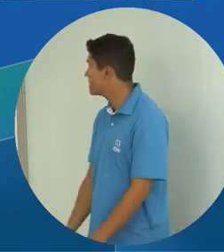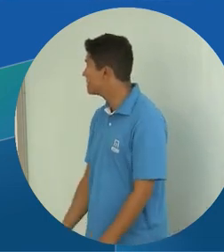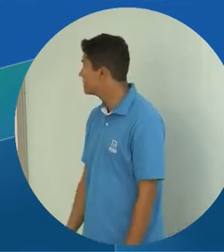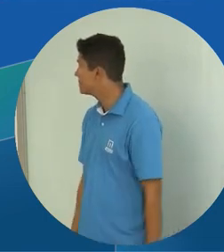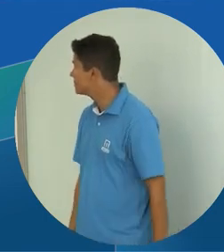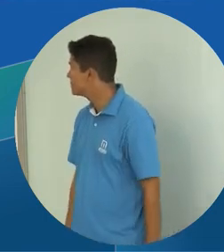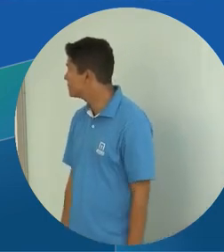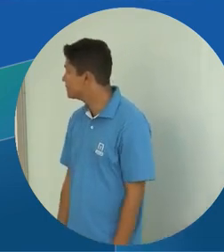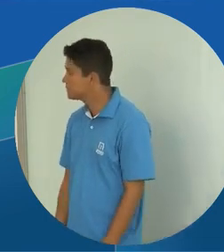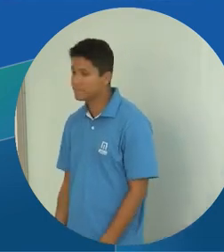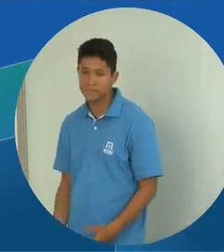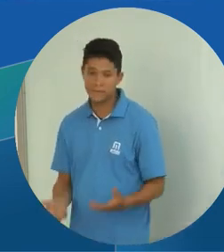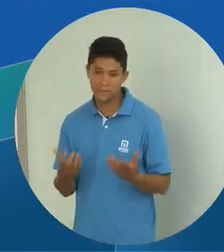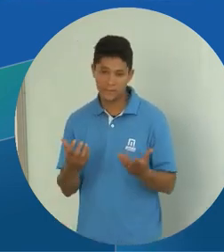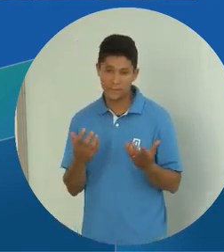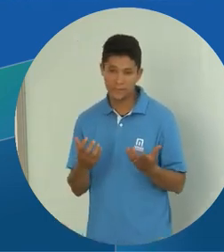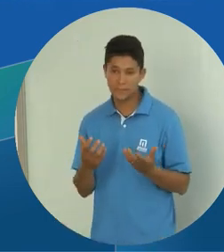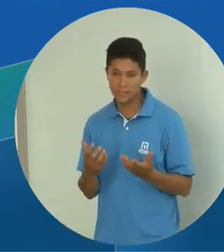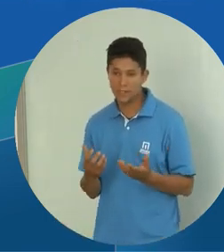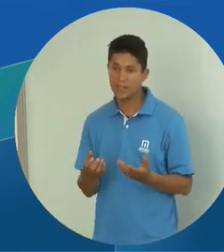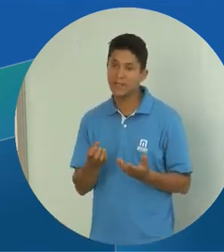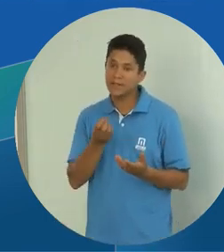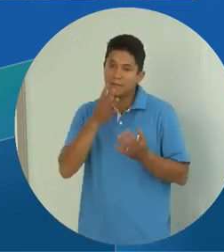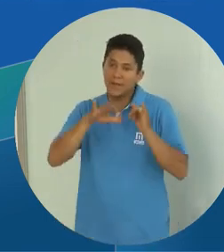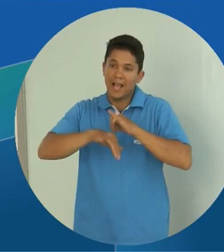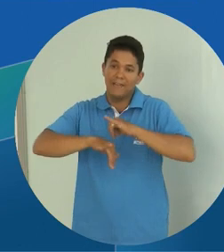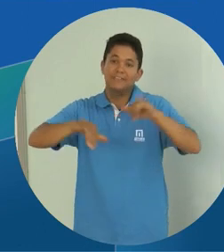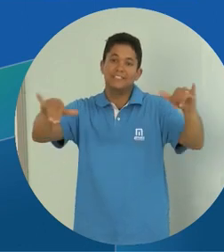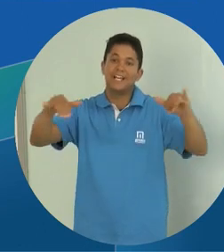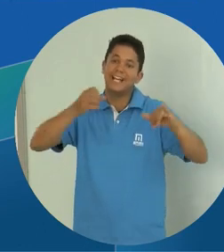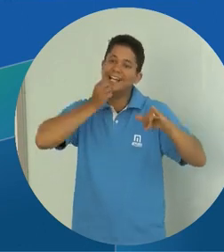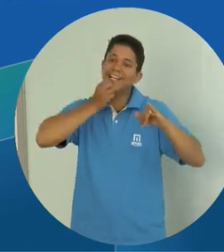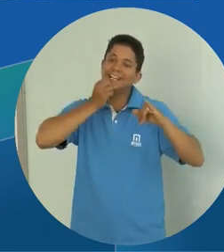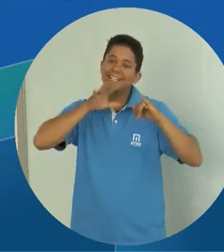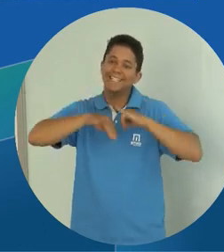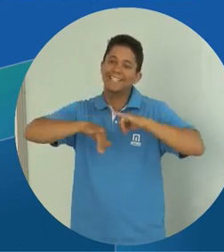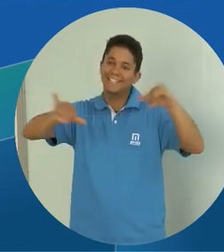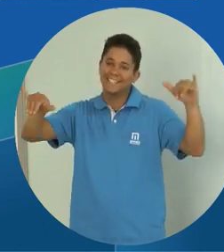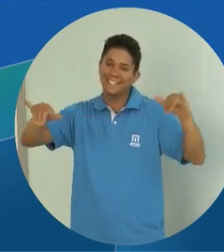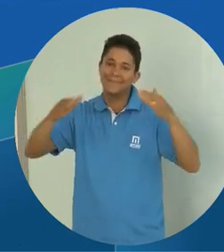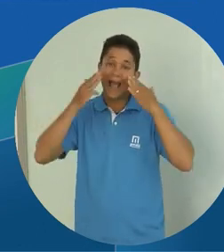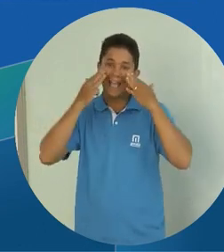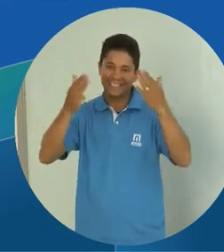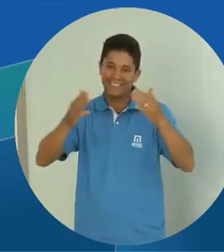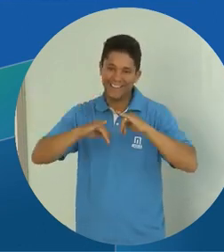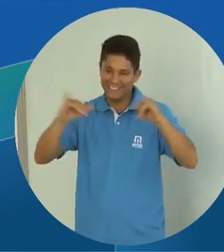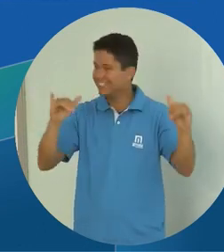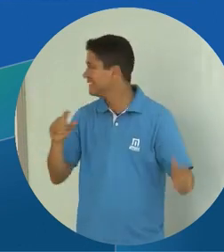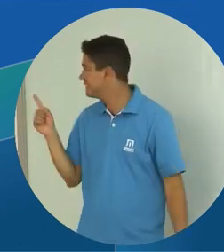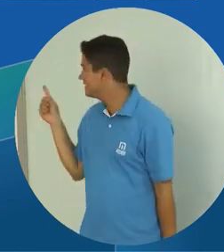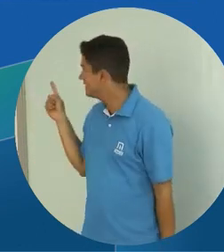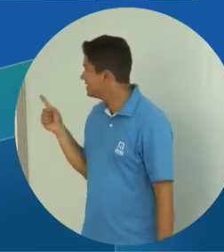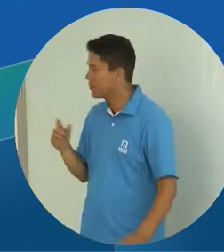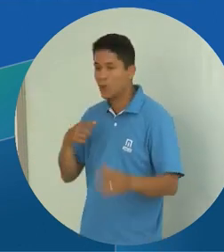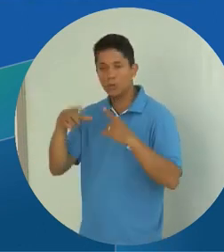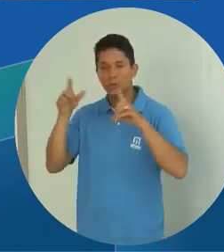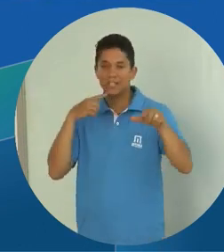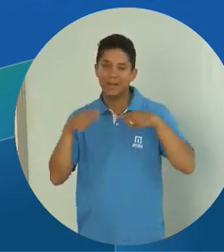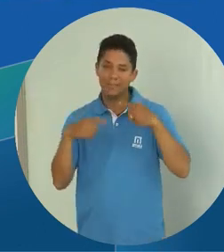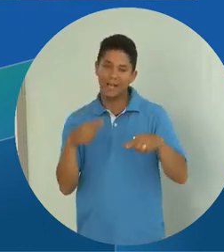E aí queria deixar aqui também, como bom comercial, né? Queria deixar os outros trabalhos que a gente faz recuperação